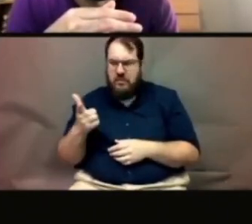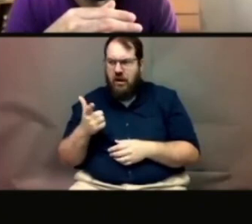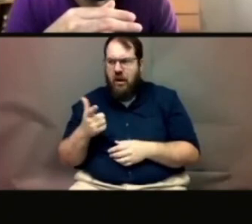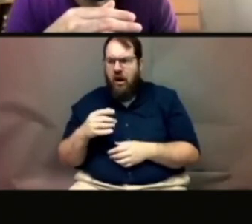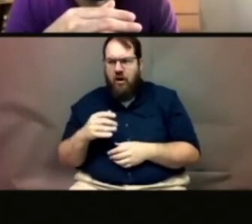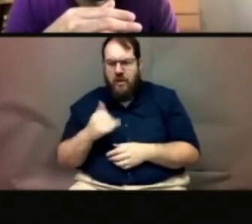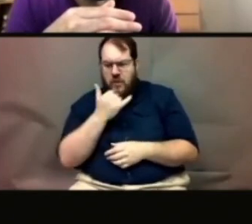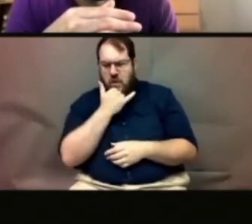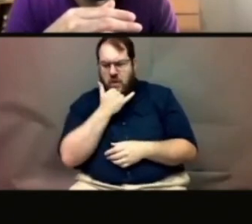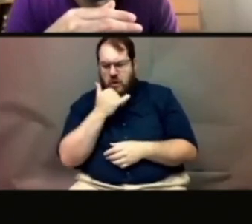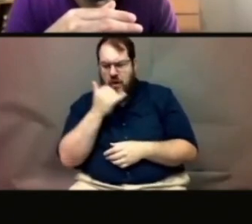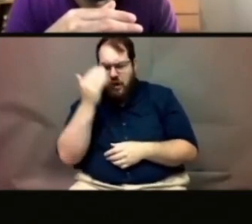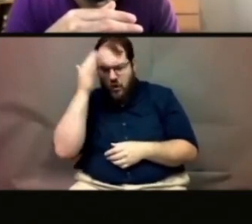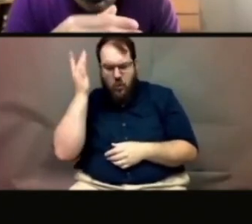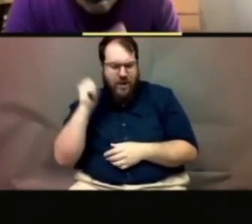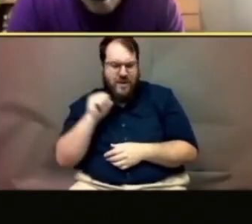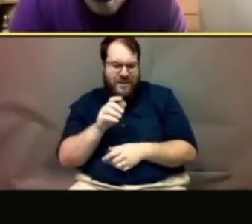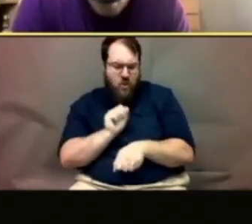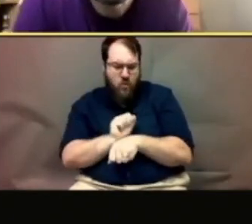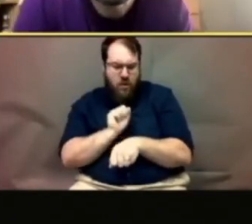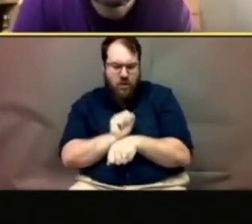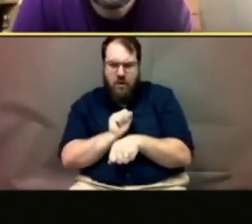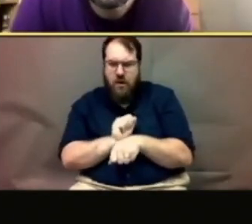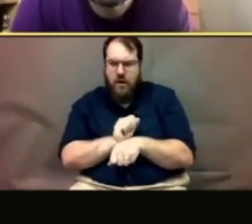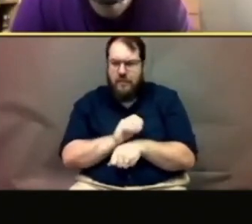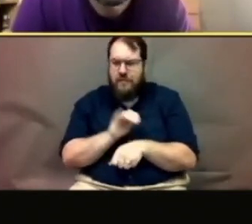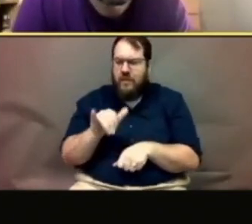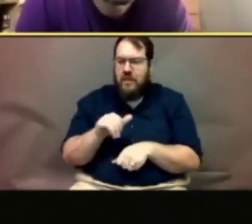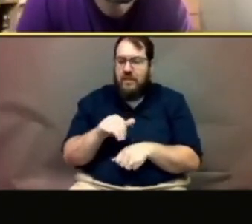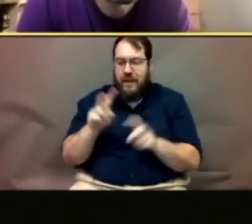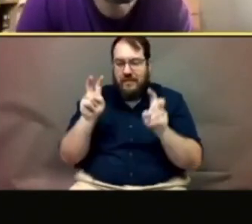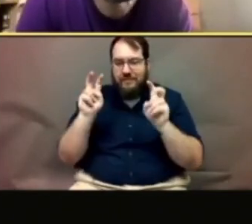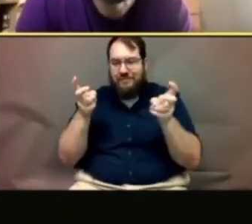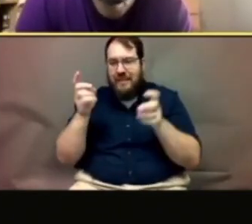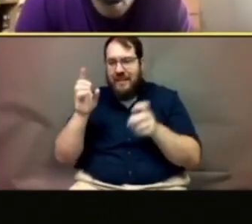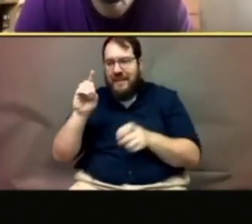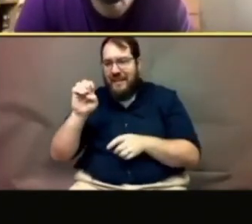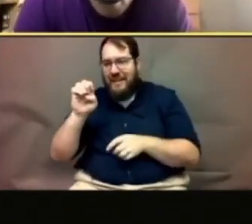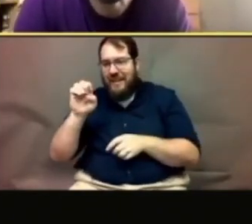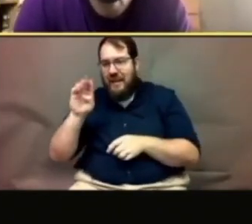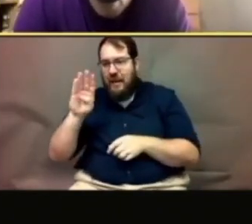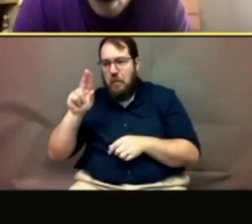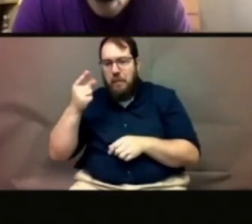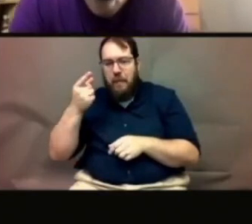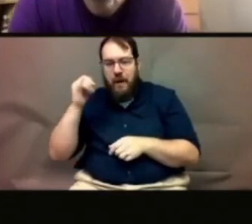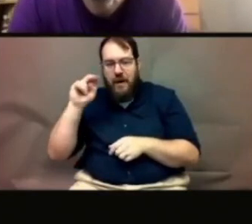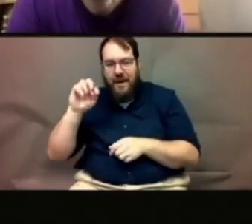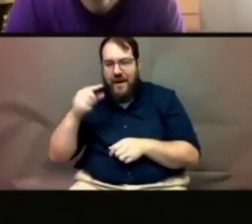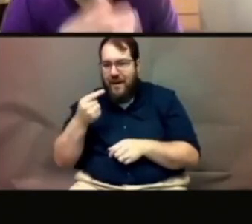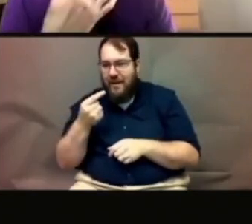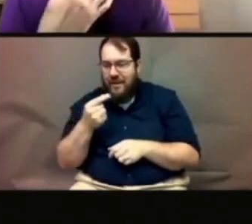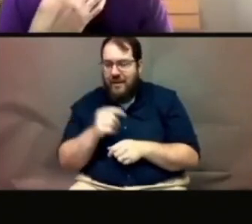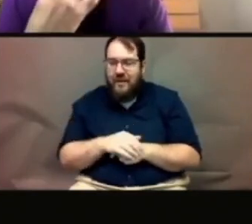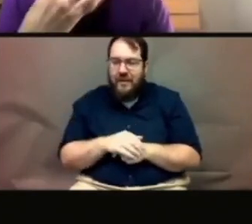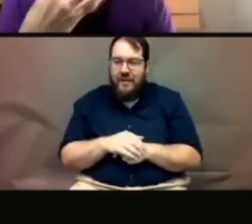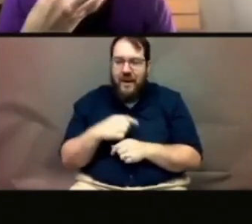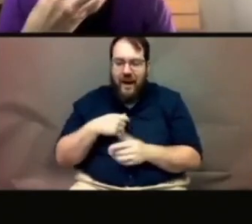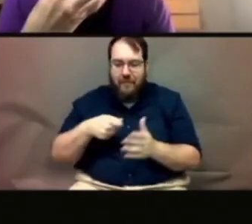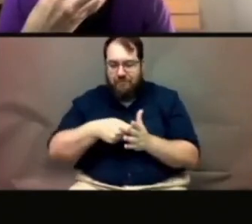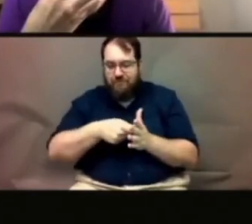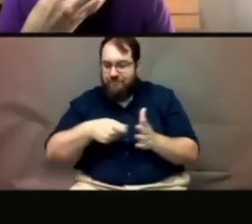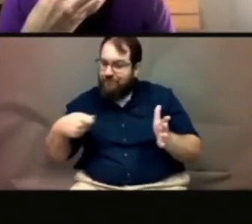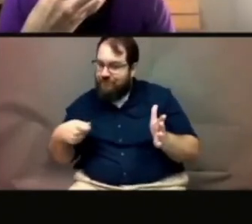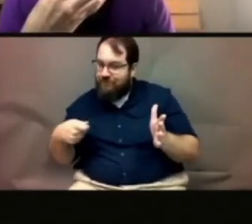nossa, eu estou apertando todas as massinhas e eu não sei o que aconteceu. Isso é um debugging, nós já vamos consertar